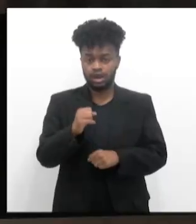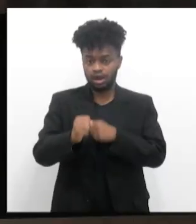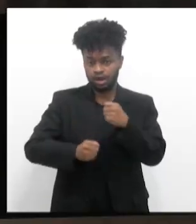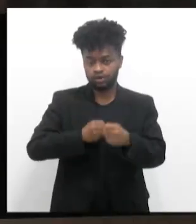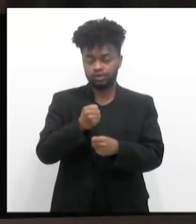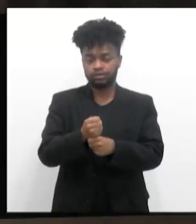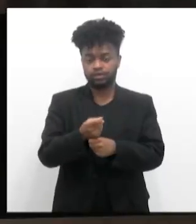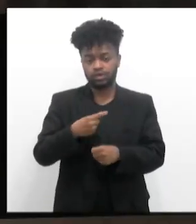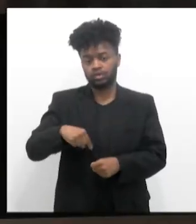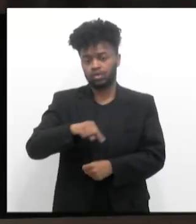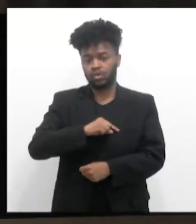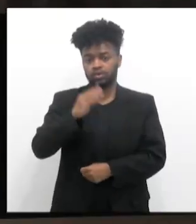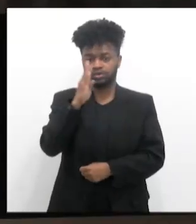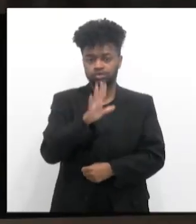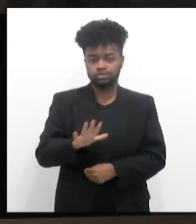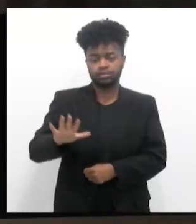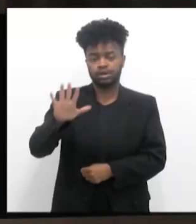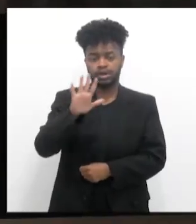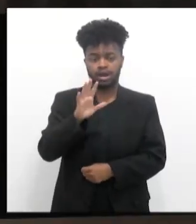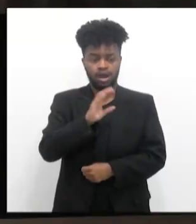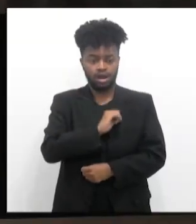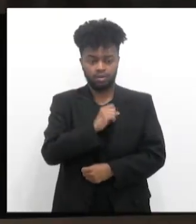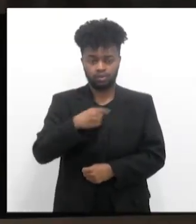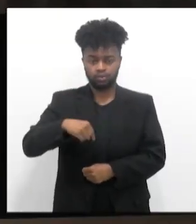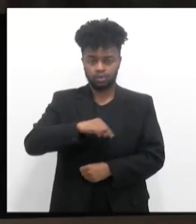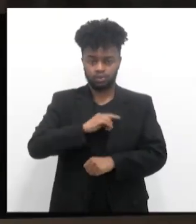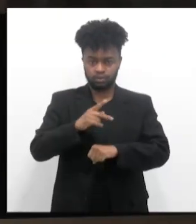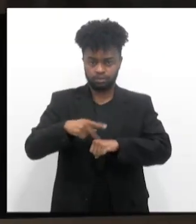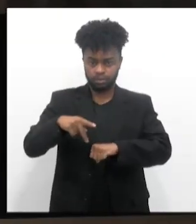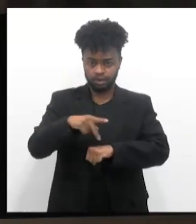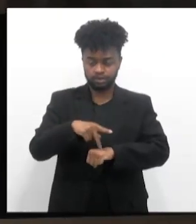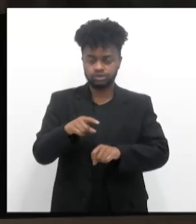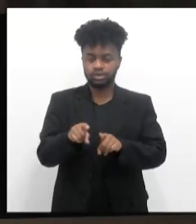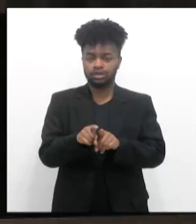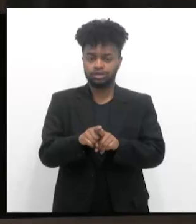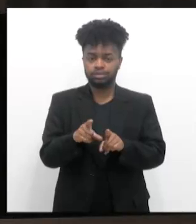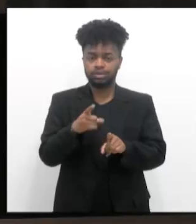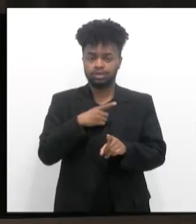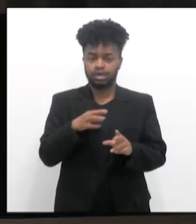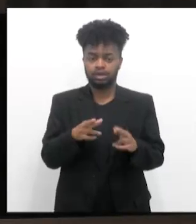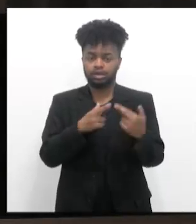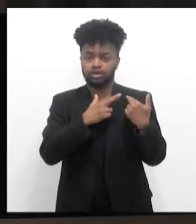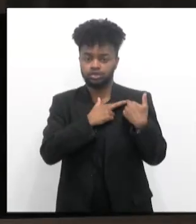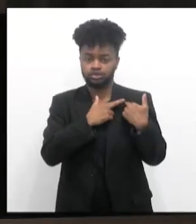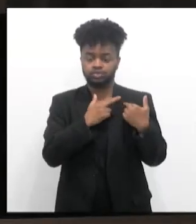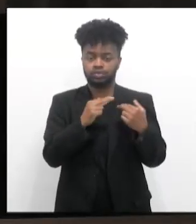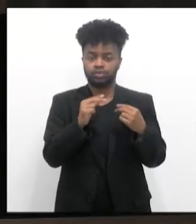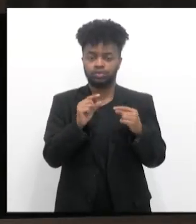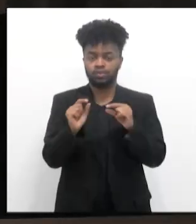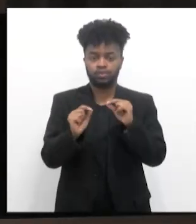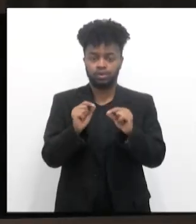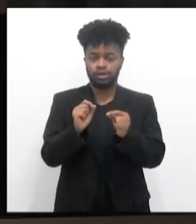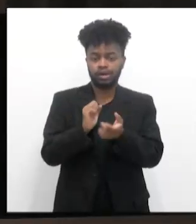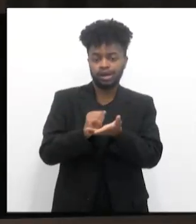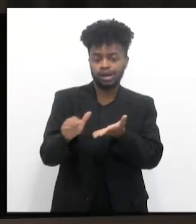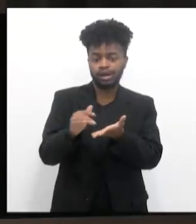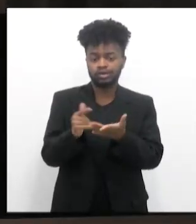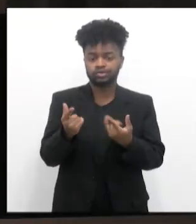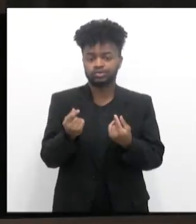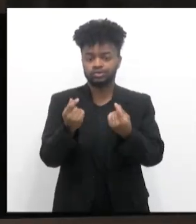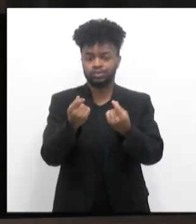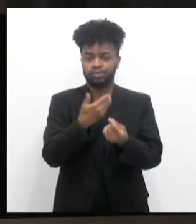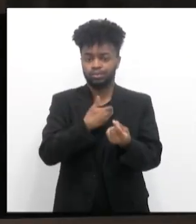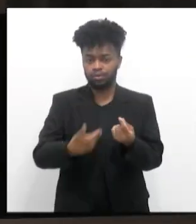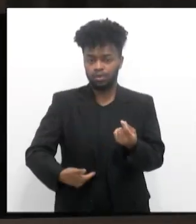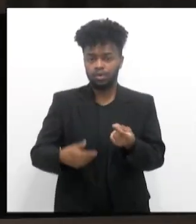vem, nós brasileiros que amamos o nosso país e temos como responsabilidade os gastos públicos,